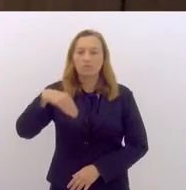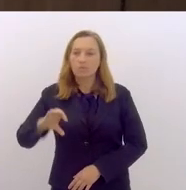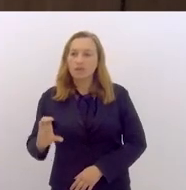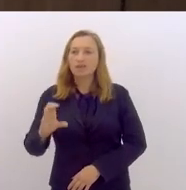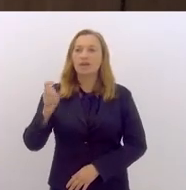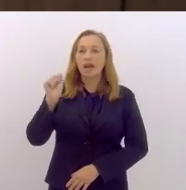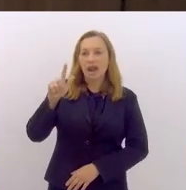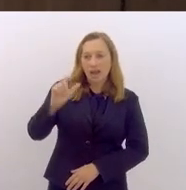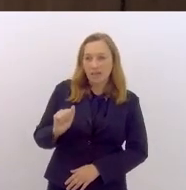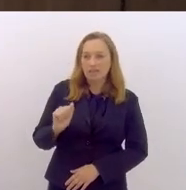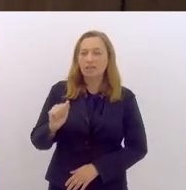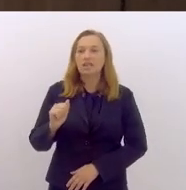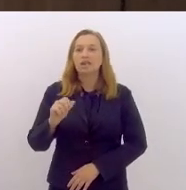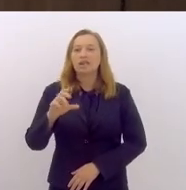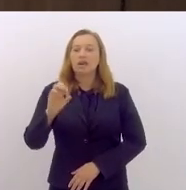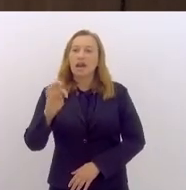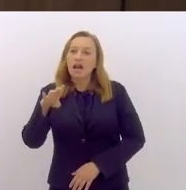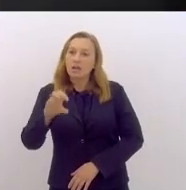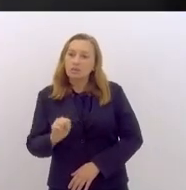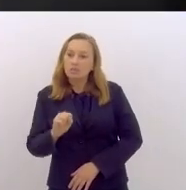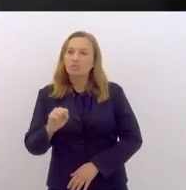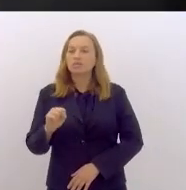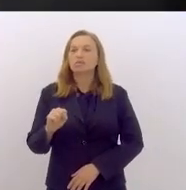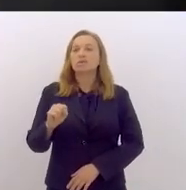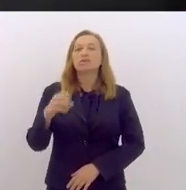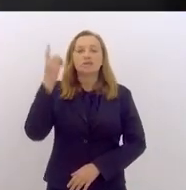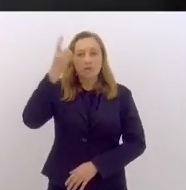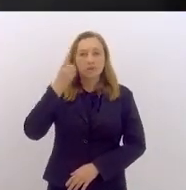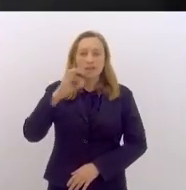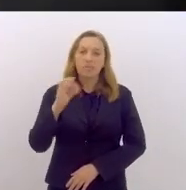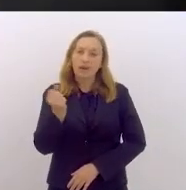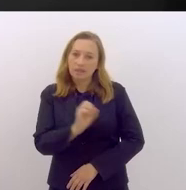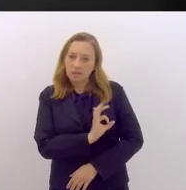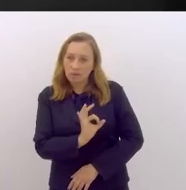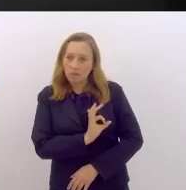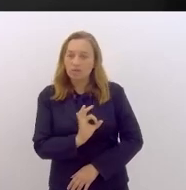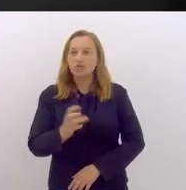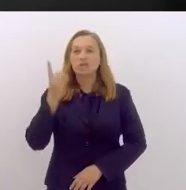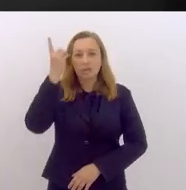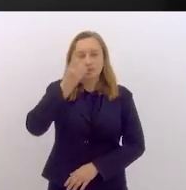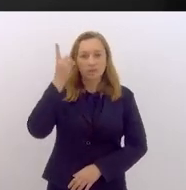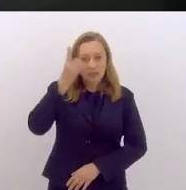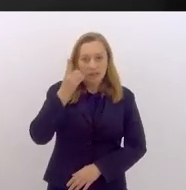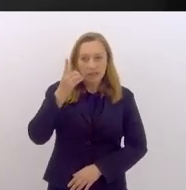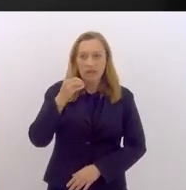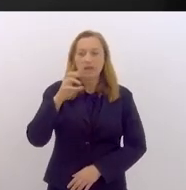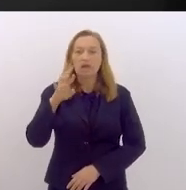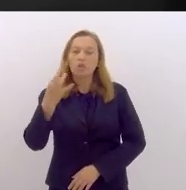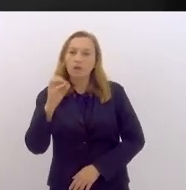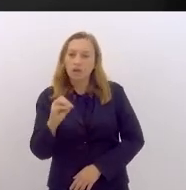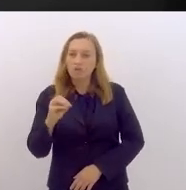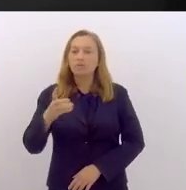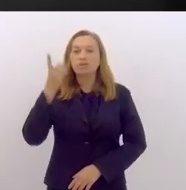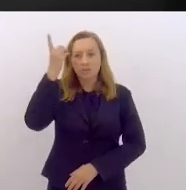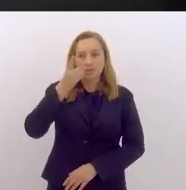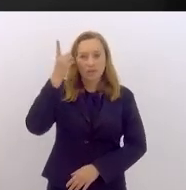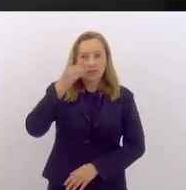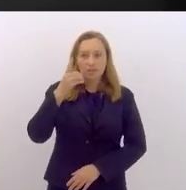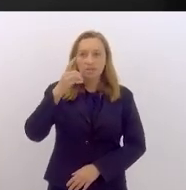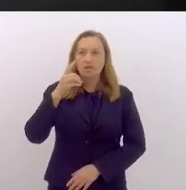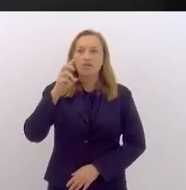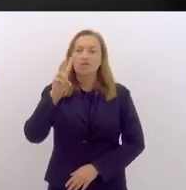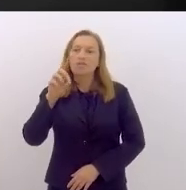deputado Carlos Augusto, deputada Marta Rocha, deputado Eurico Júnior, deputado Valdo